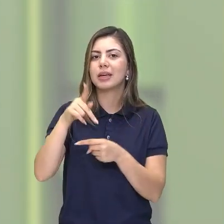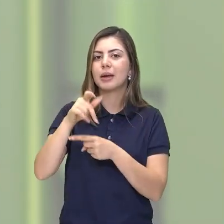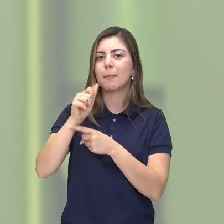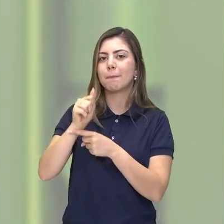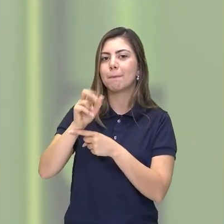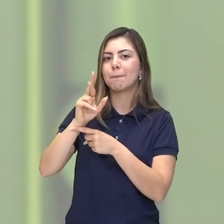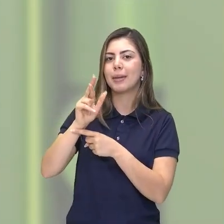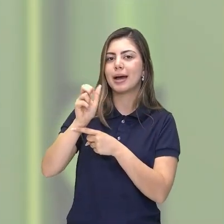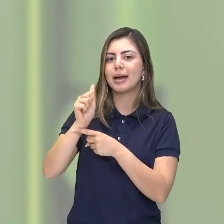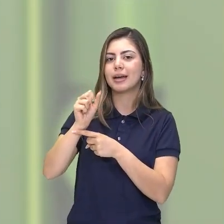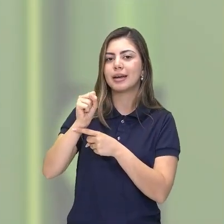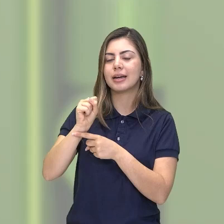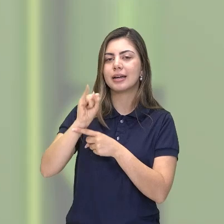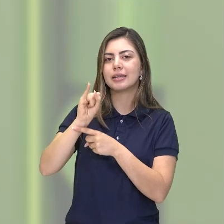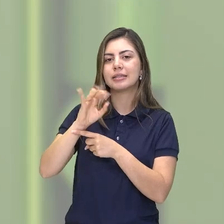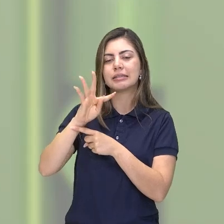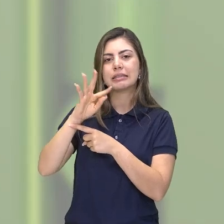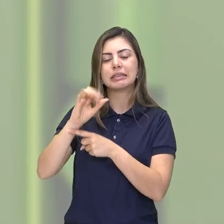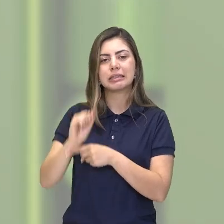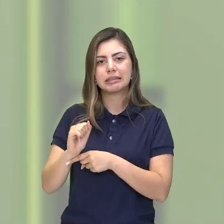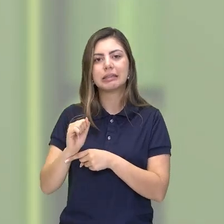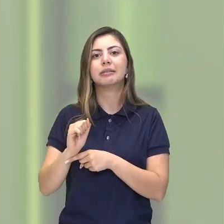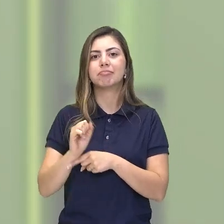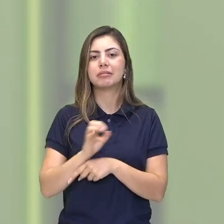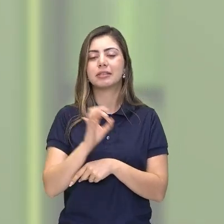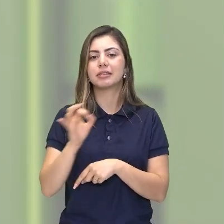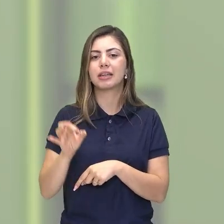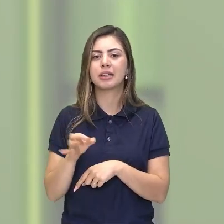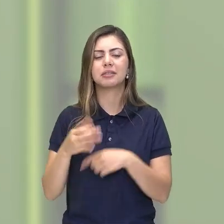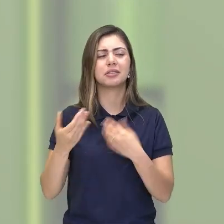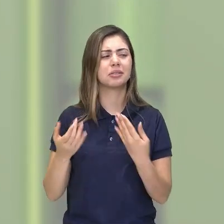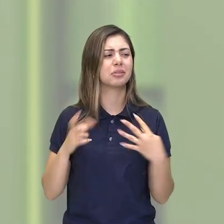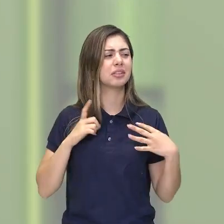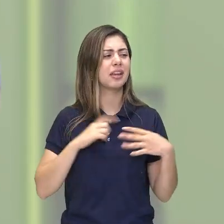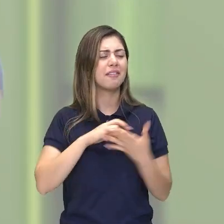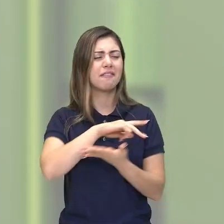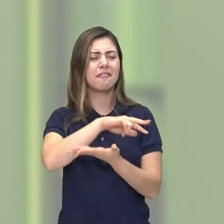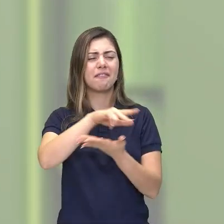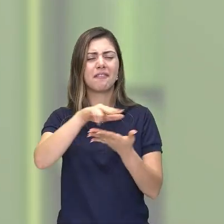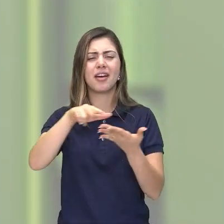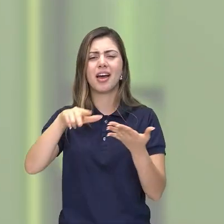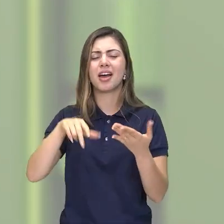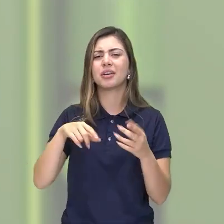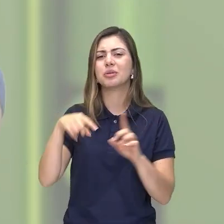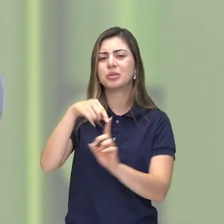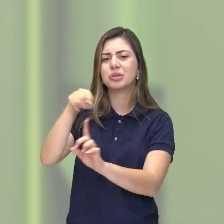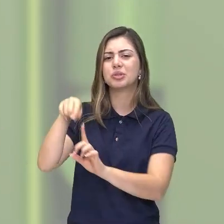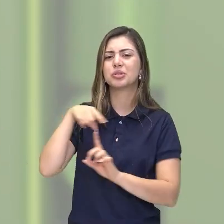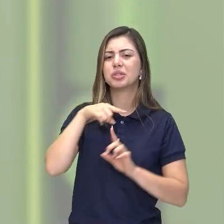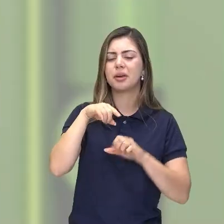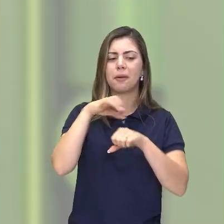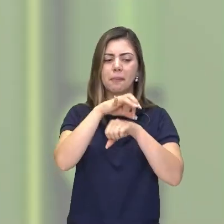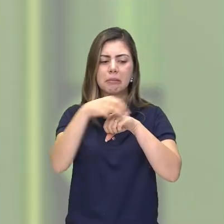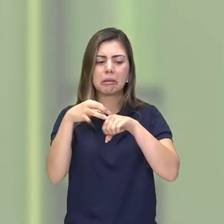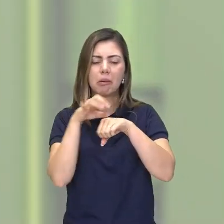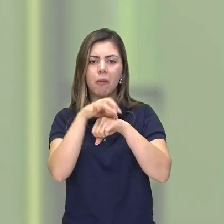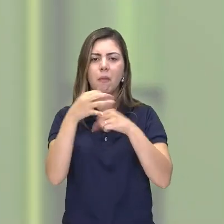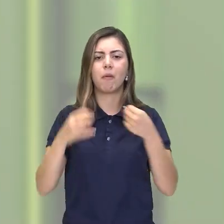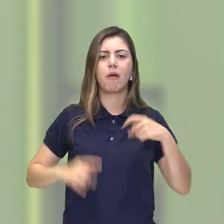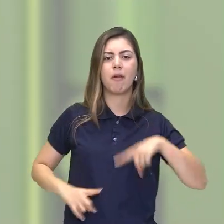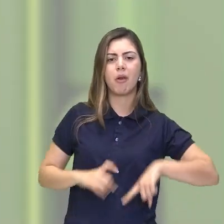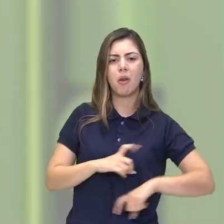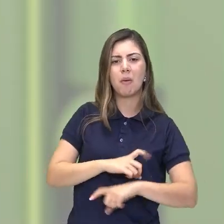ser humano é um hospedeiro, né? Então, existem diversos tipos de parasitismo, né? O piolho, a lombriga,